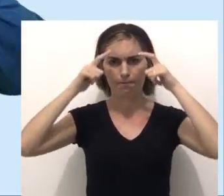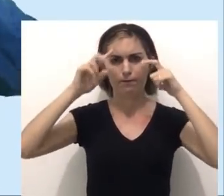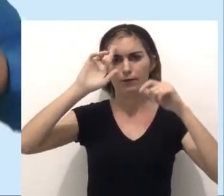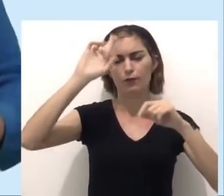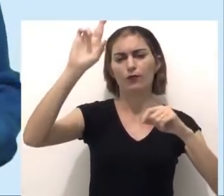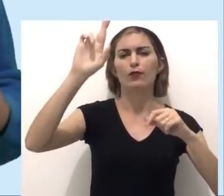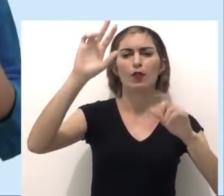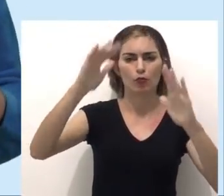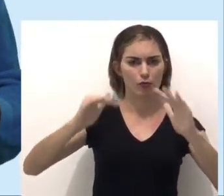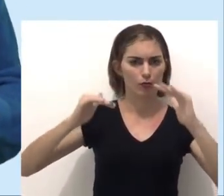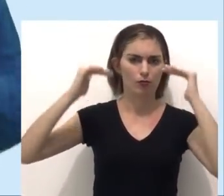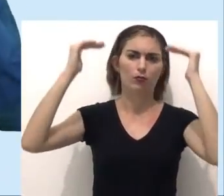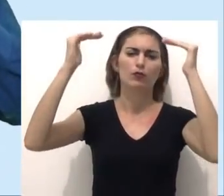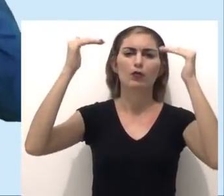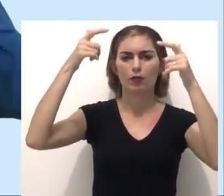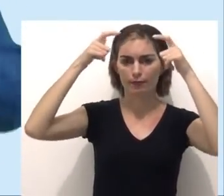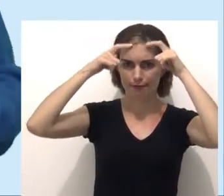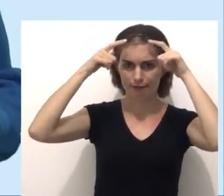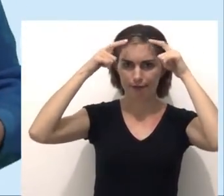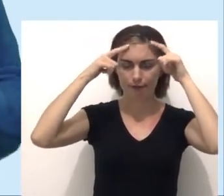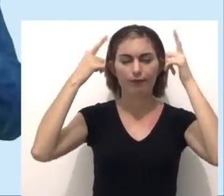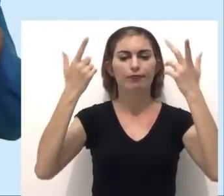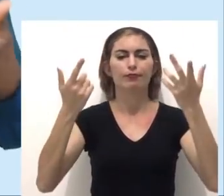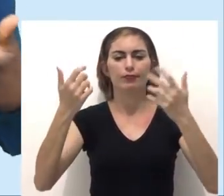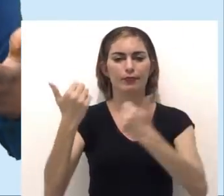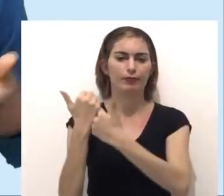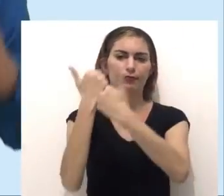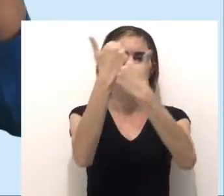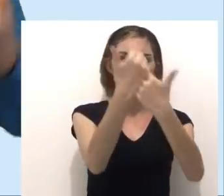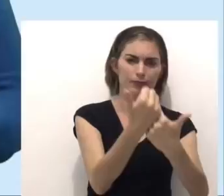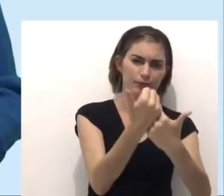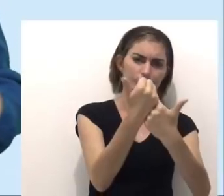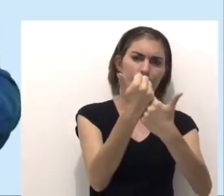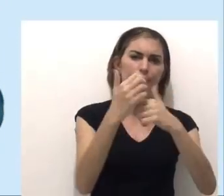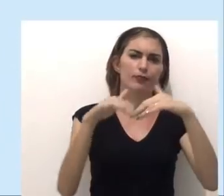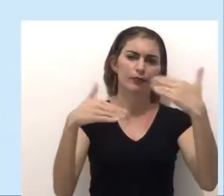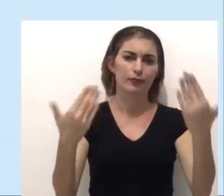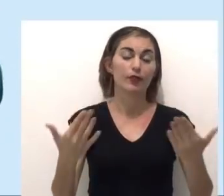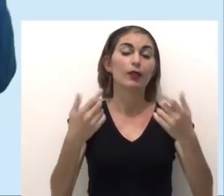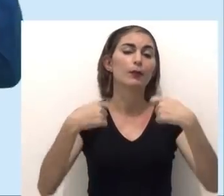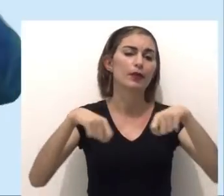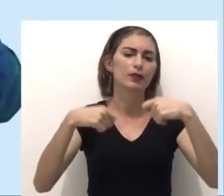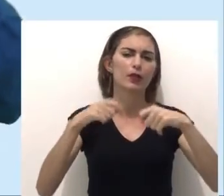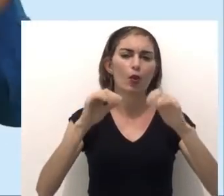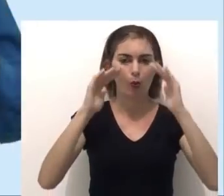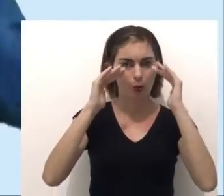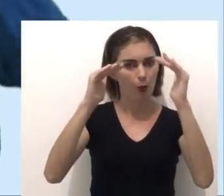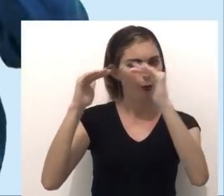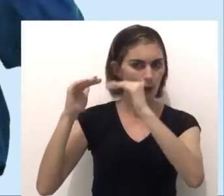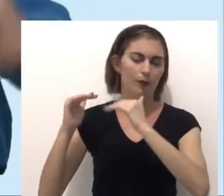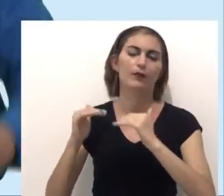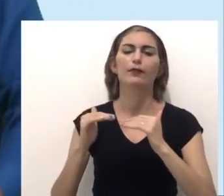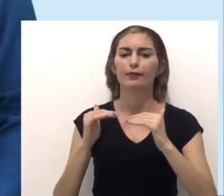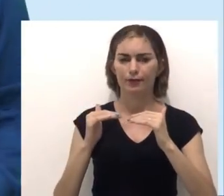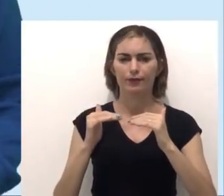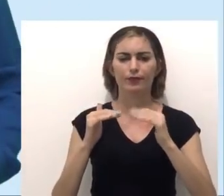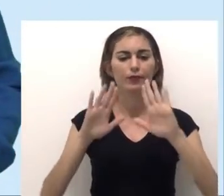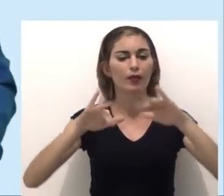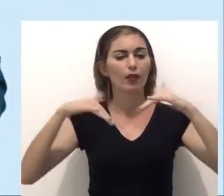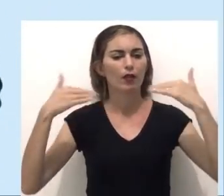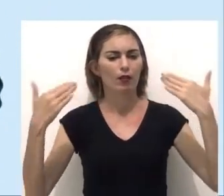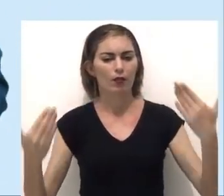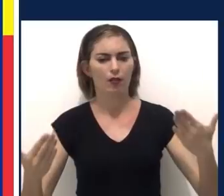um chefe, que é o soberano, que é o rei, para nos representar. E nós devemos o quê? Obediência